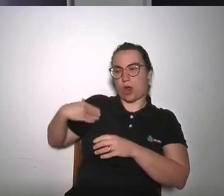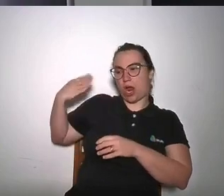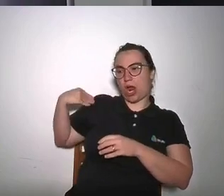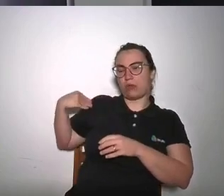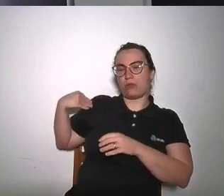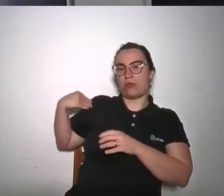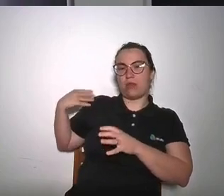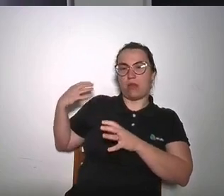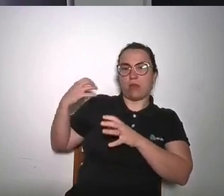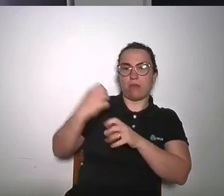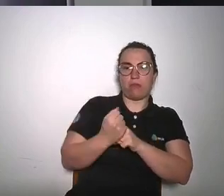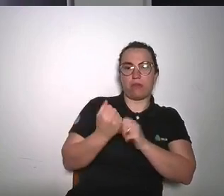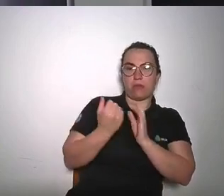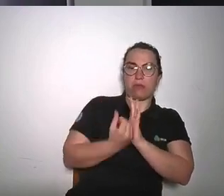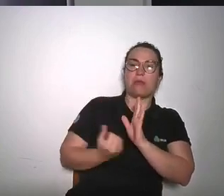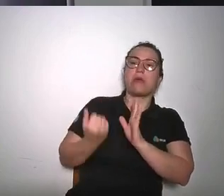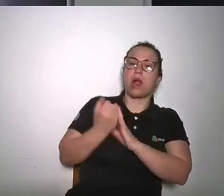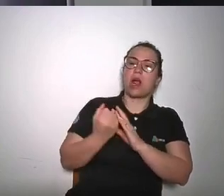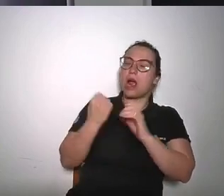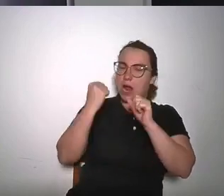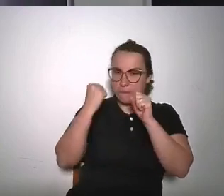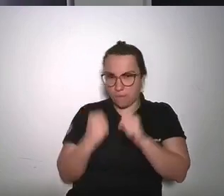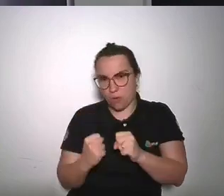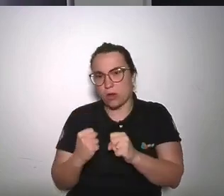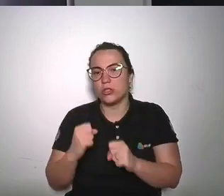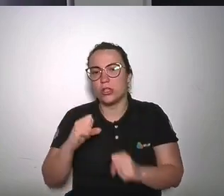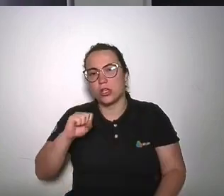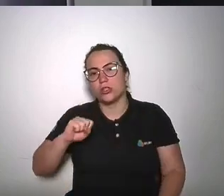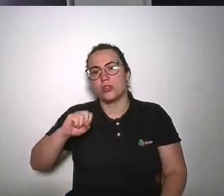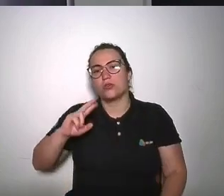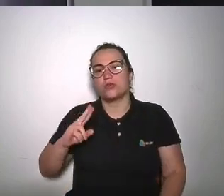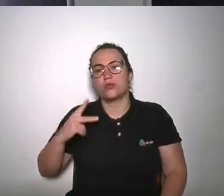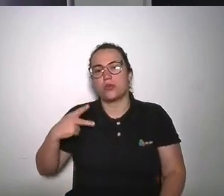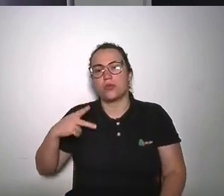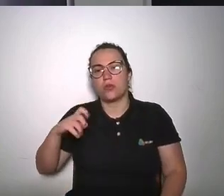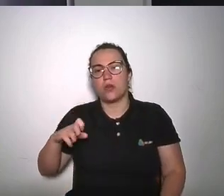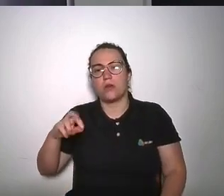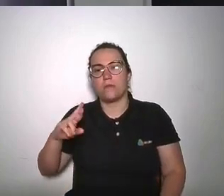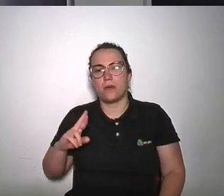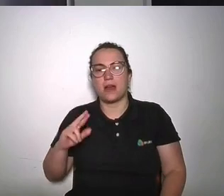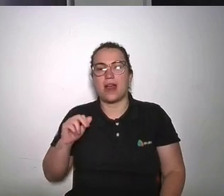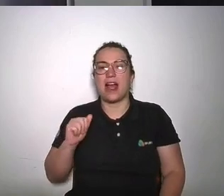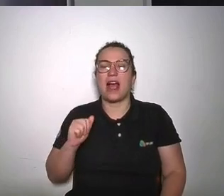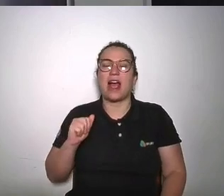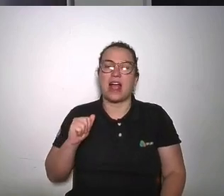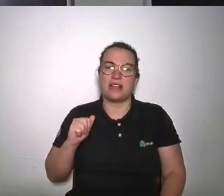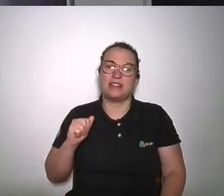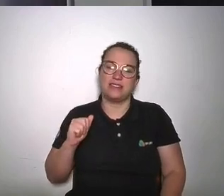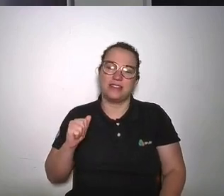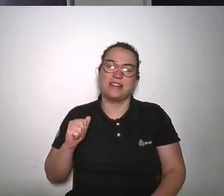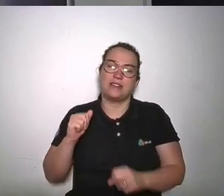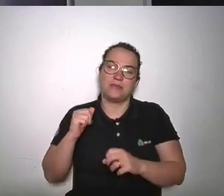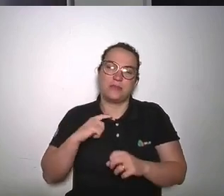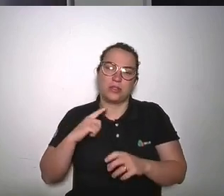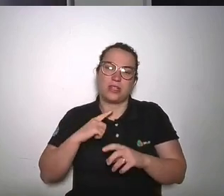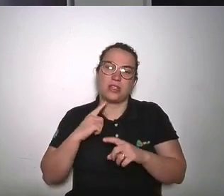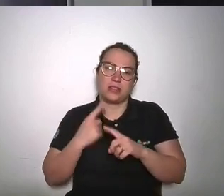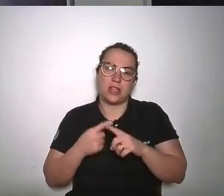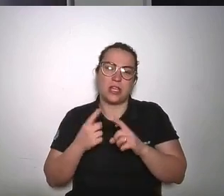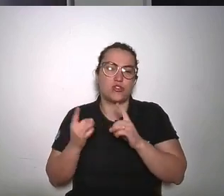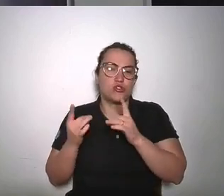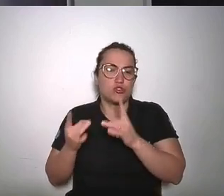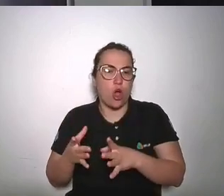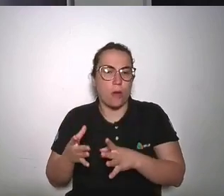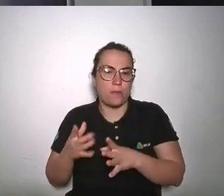anteriores, que a gente pode daí. Você coloca o superávit, é claro que você vai gastar mais que 264, você vai gastar 290. Porque você tem sobras de